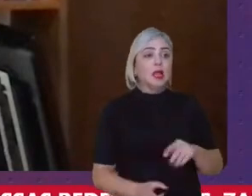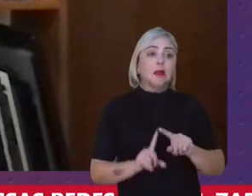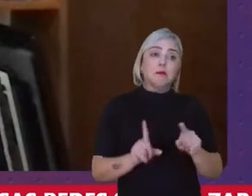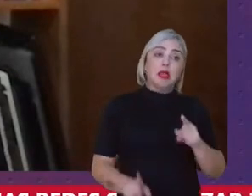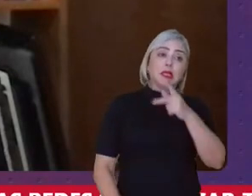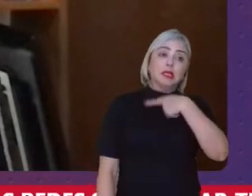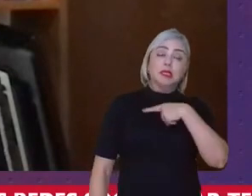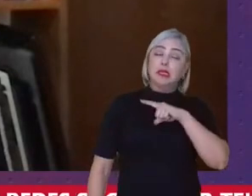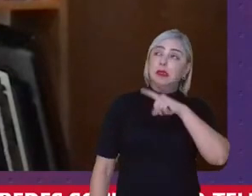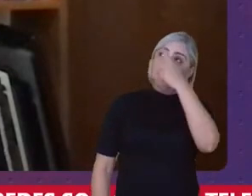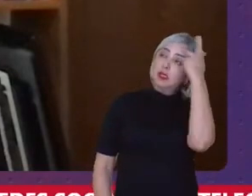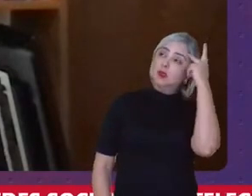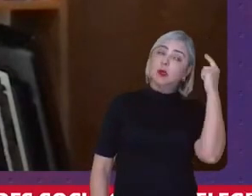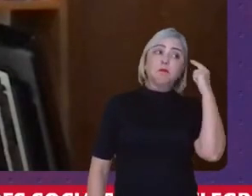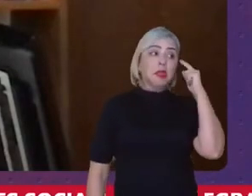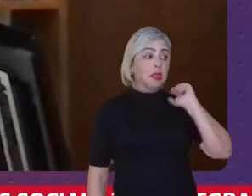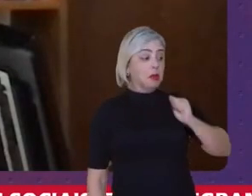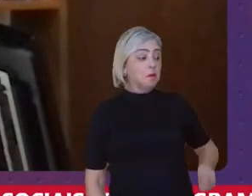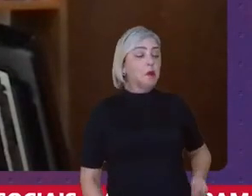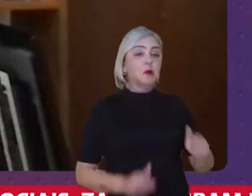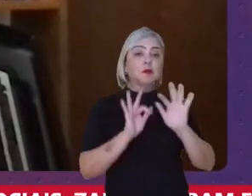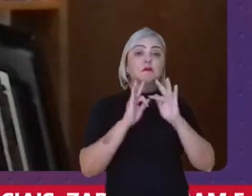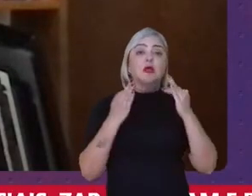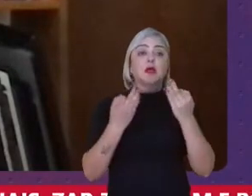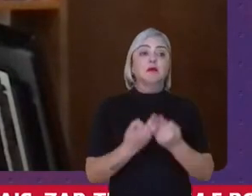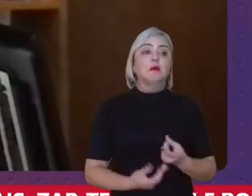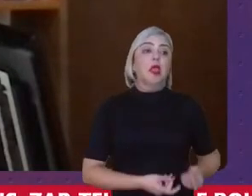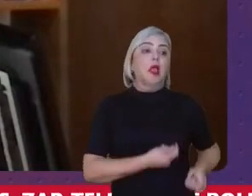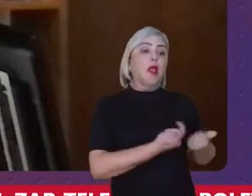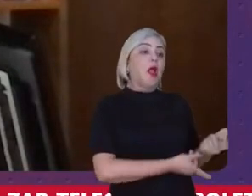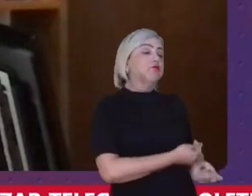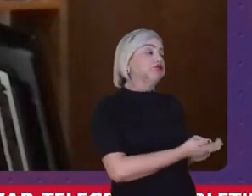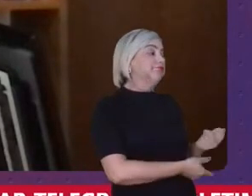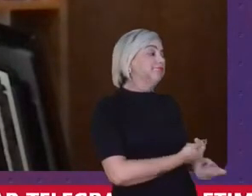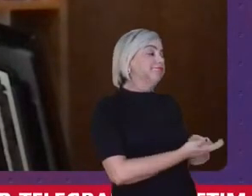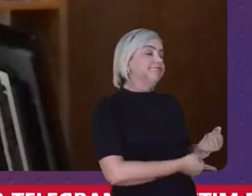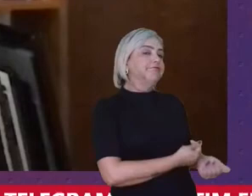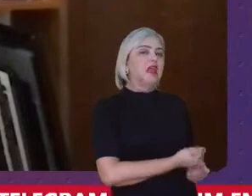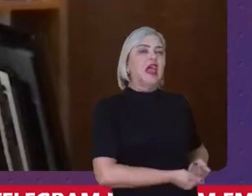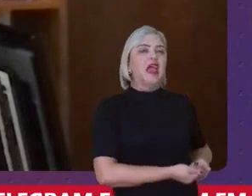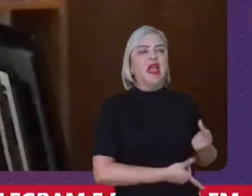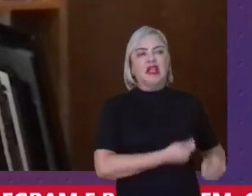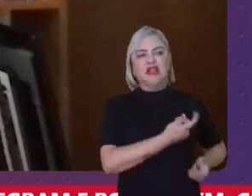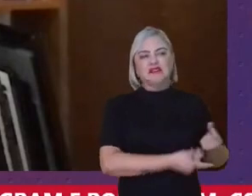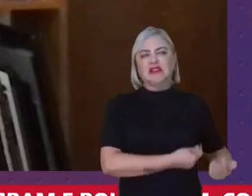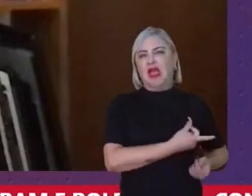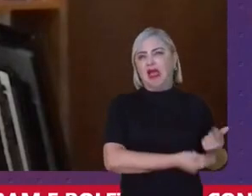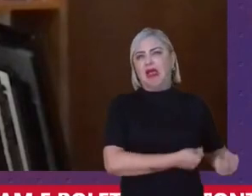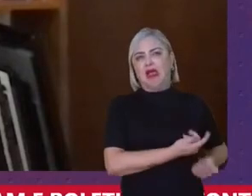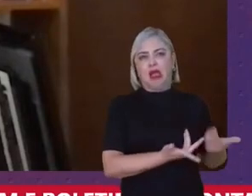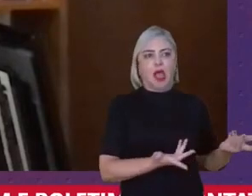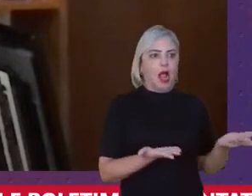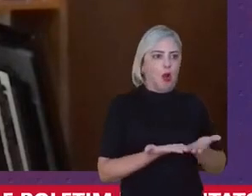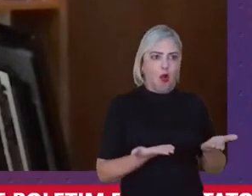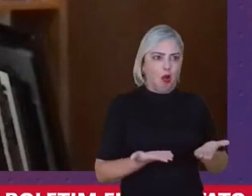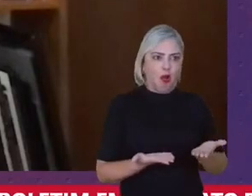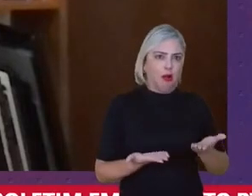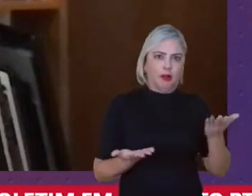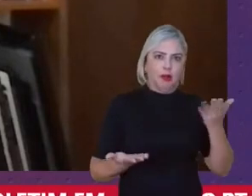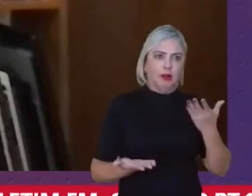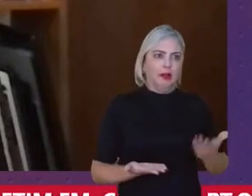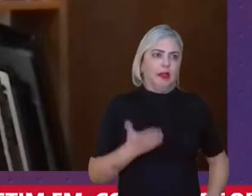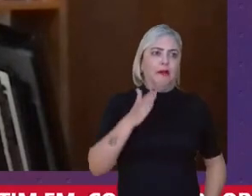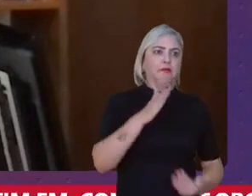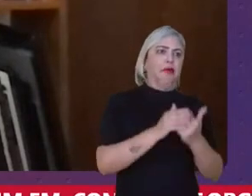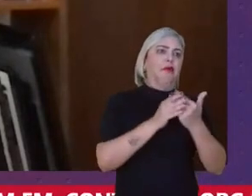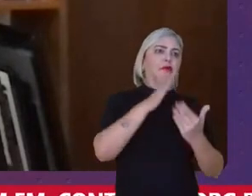acha que o Bolsa Família é um gasto, né? Vai gastar muito, né? Agora está toda essa discussão, vai furar